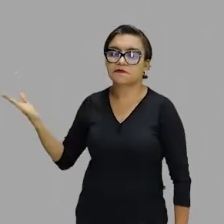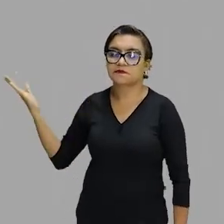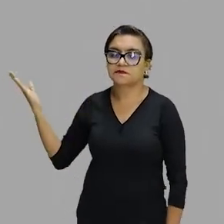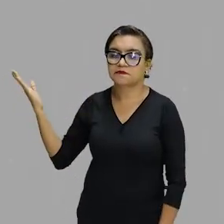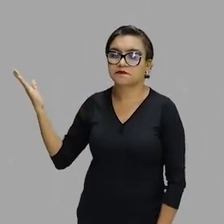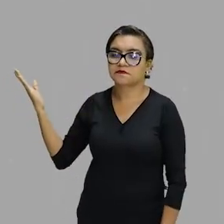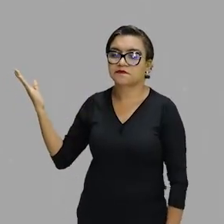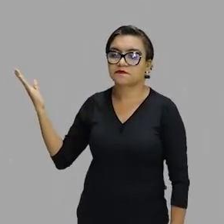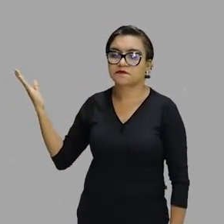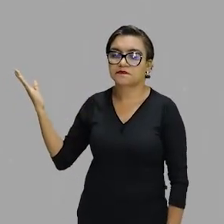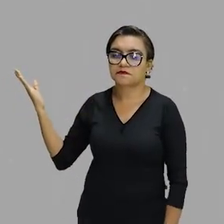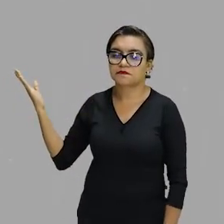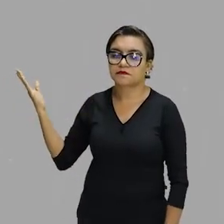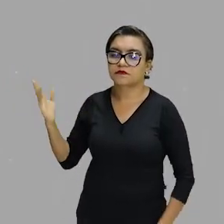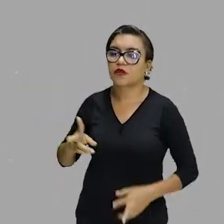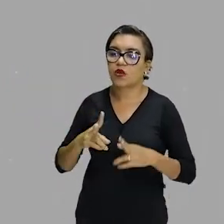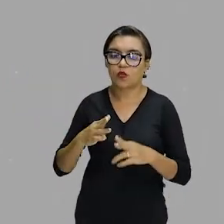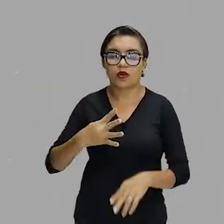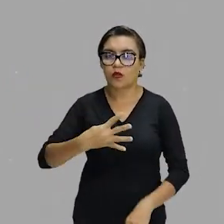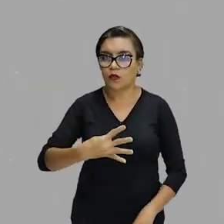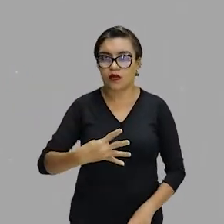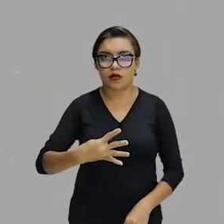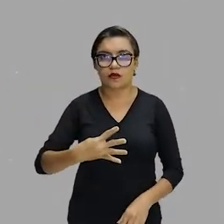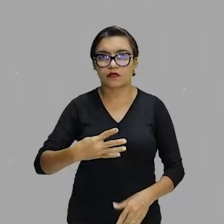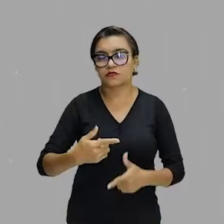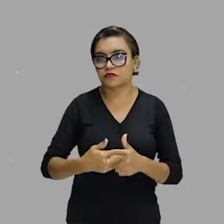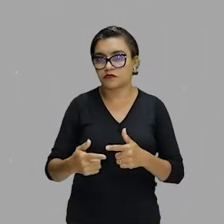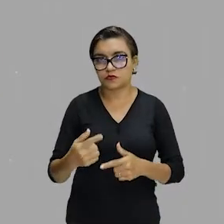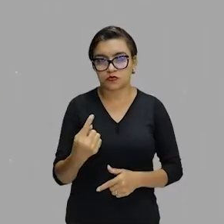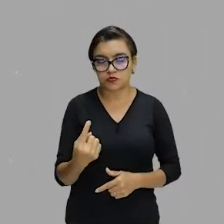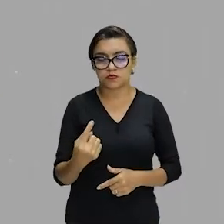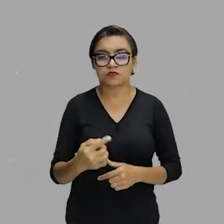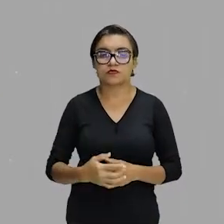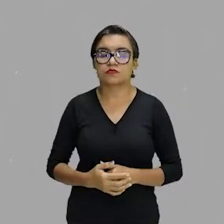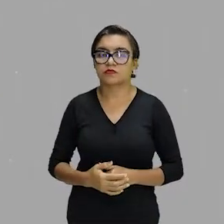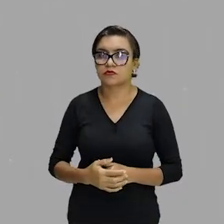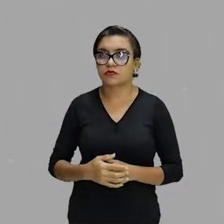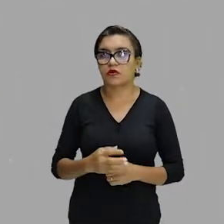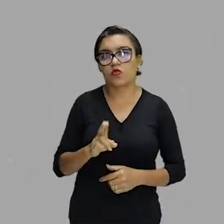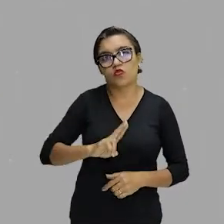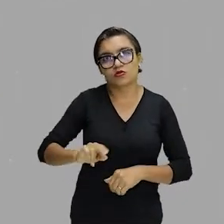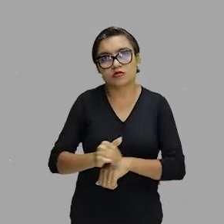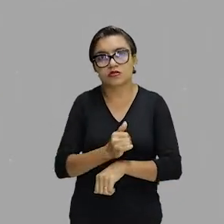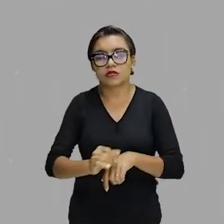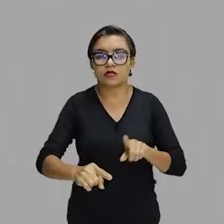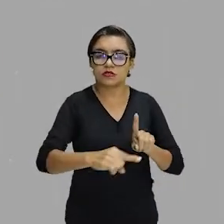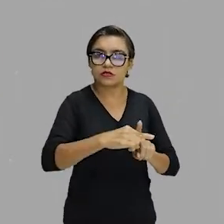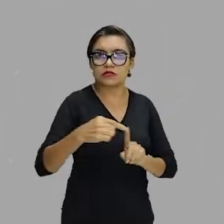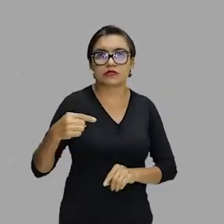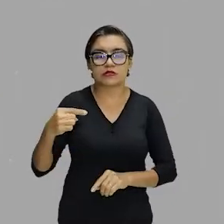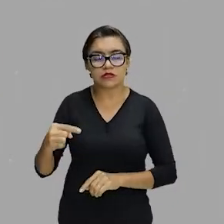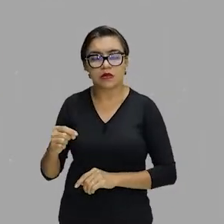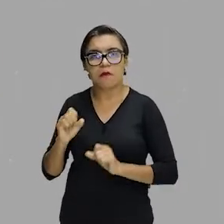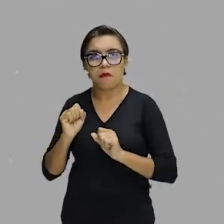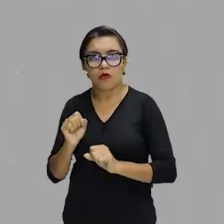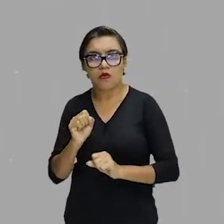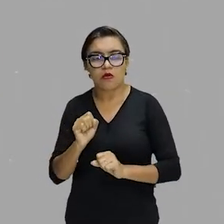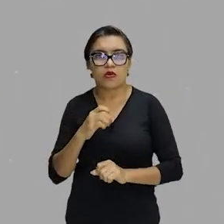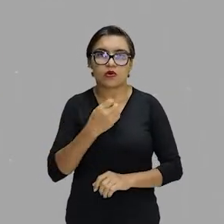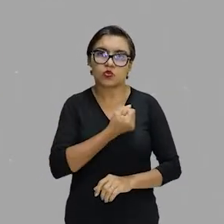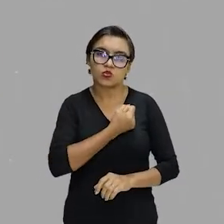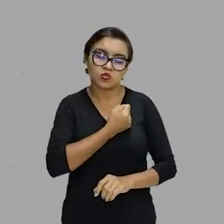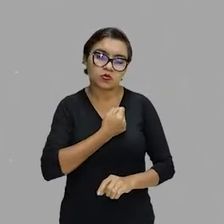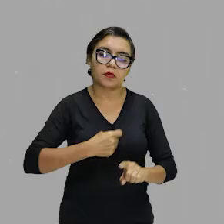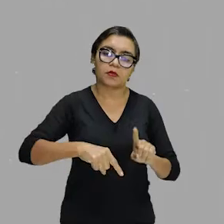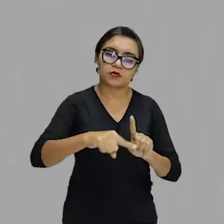sobre 1. É a mesma coisa do 4, tá? 4 dividido por 1. E aqui, ó, com o jogo de sinais, eu vou ficar com o número positivo, eu vou fazer a